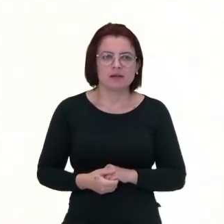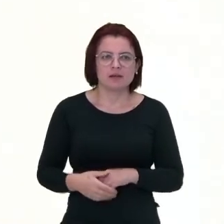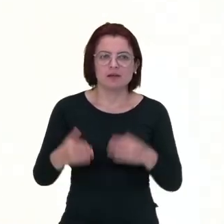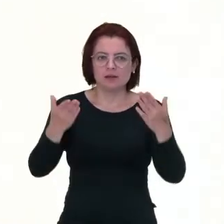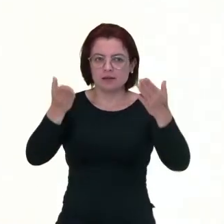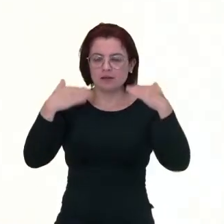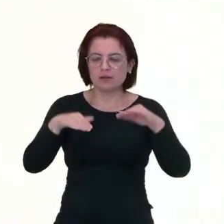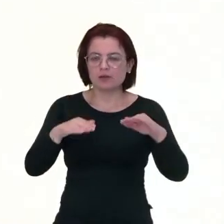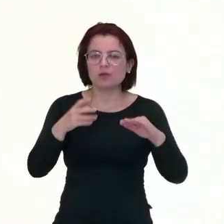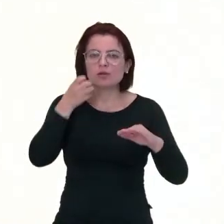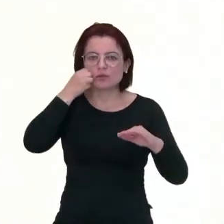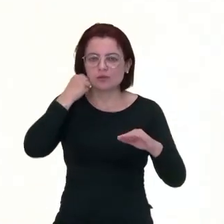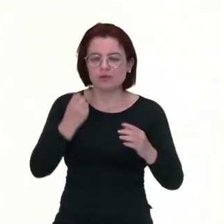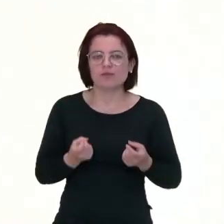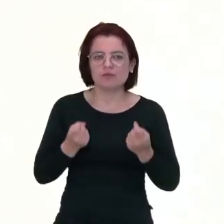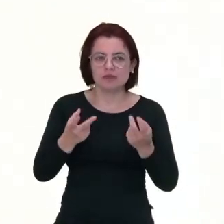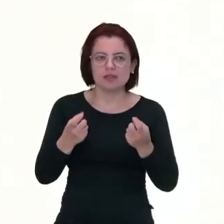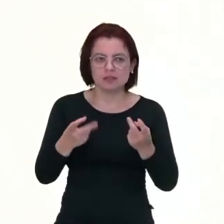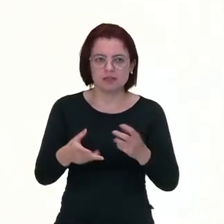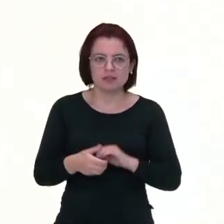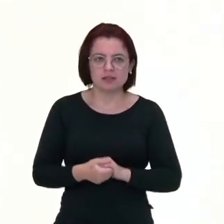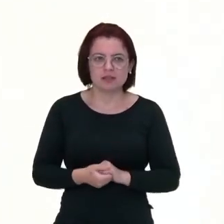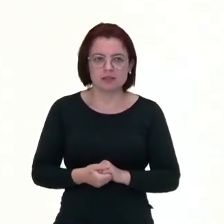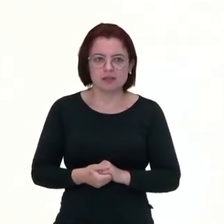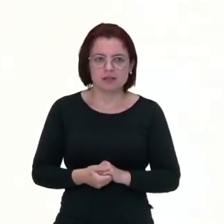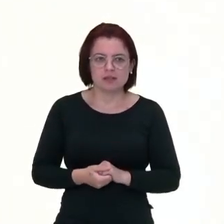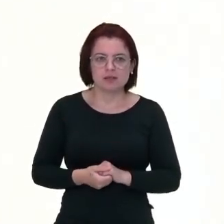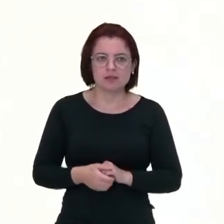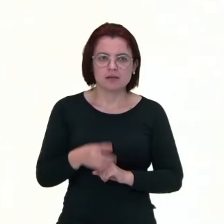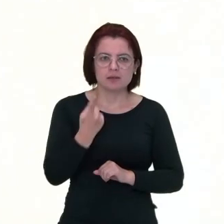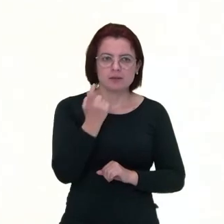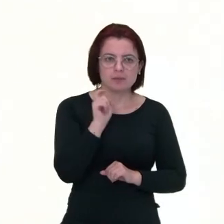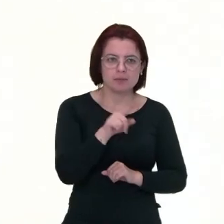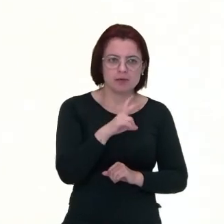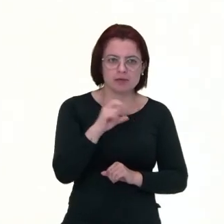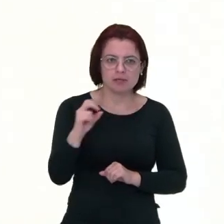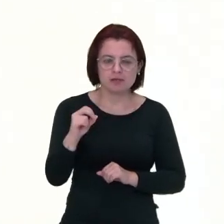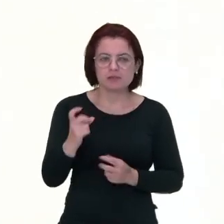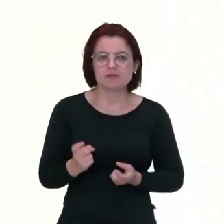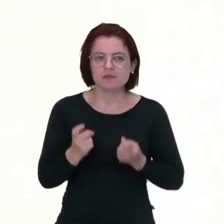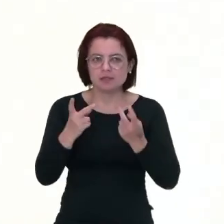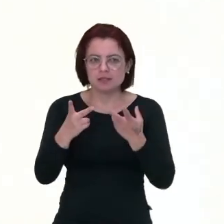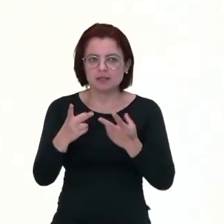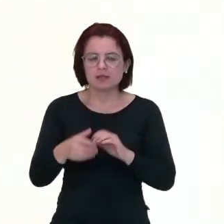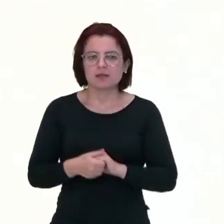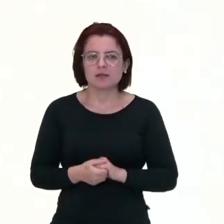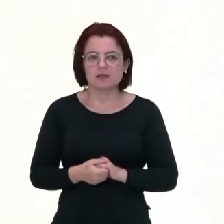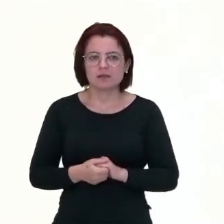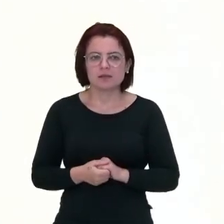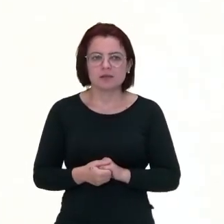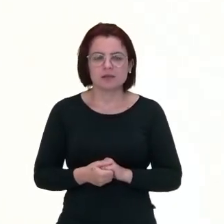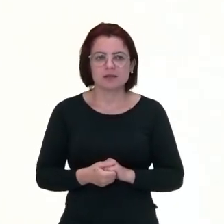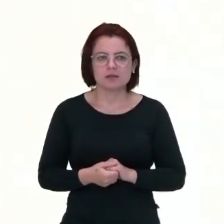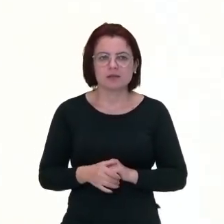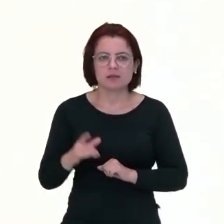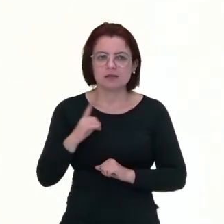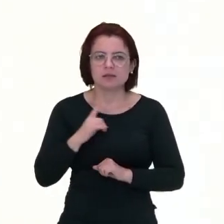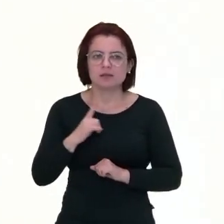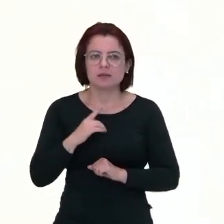ter um lucro de 20% todo mês, né? Ela vendeu 1.500, teve 20%, sobre 1.500, então ela